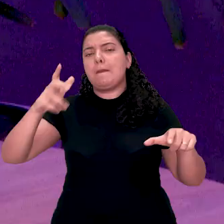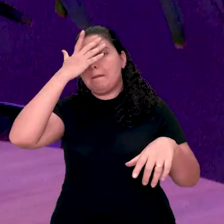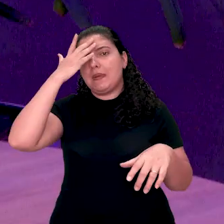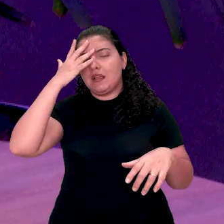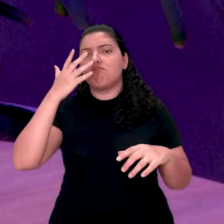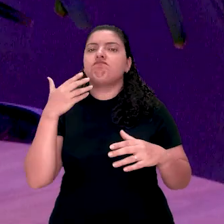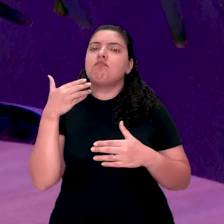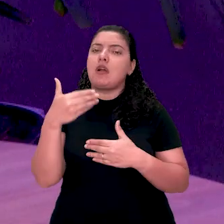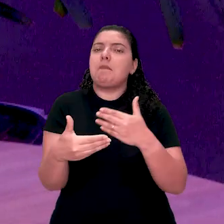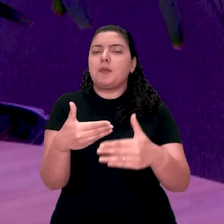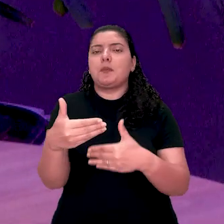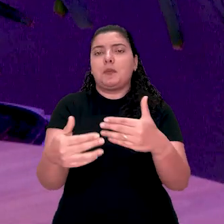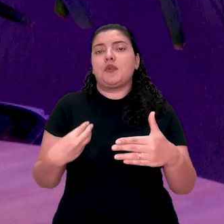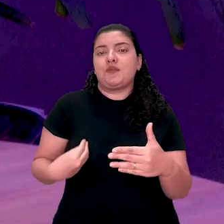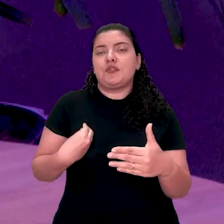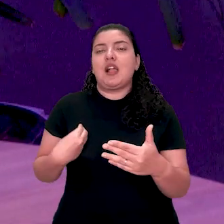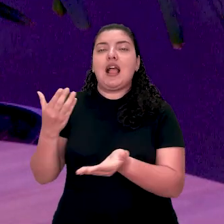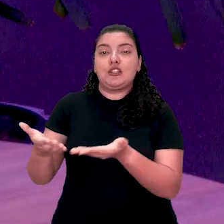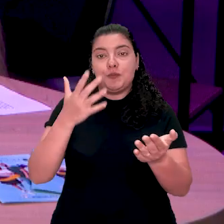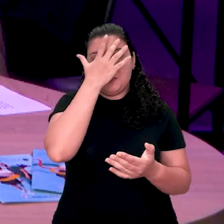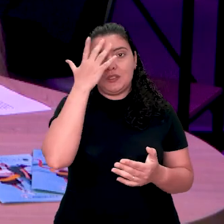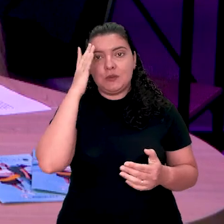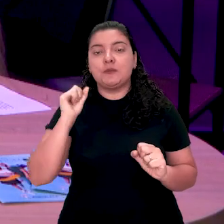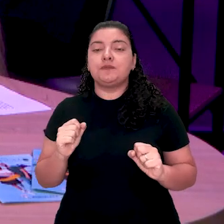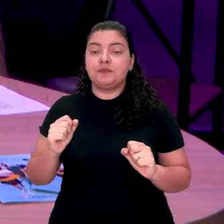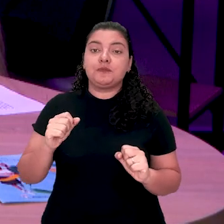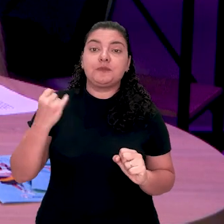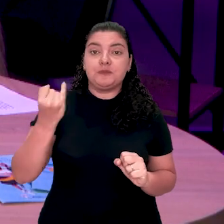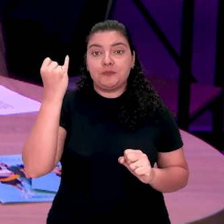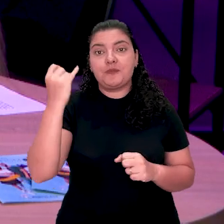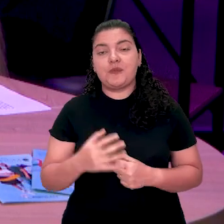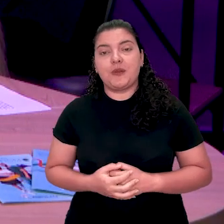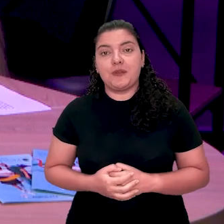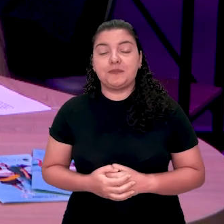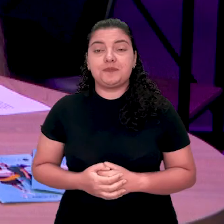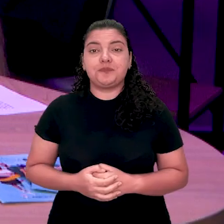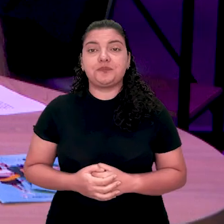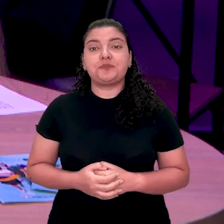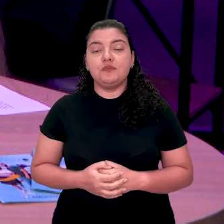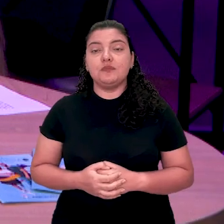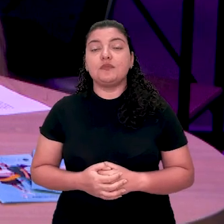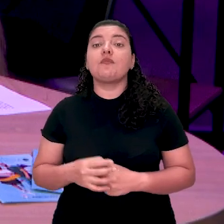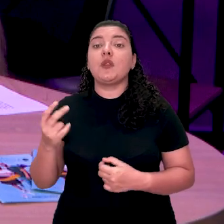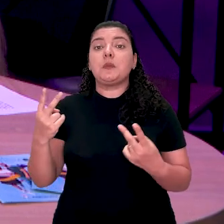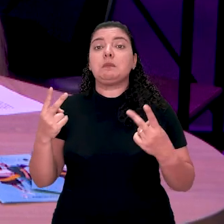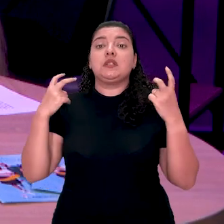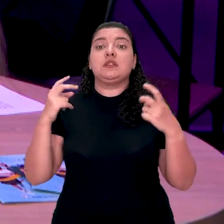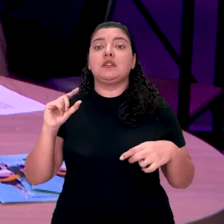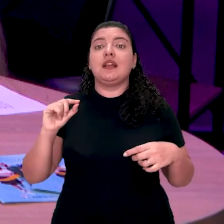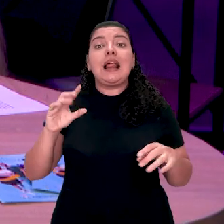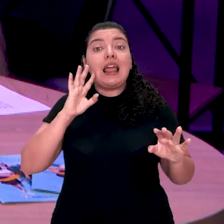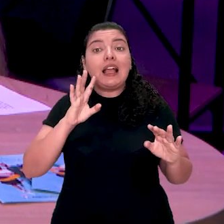avanço significativo no atendimento às pessoas, né? E isso é muito importante. A gente vê. E é